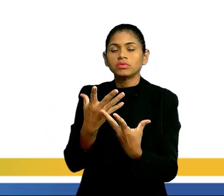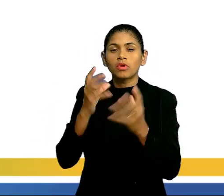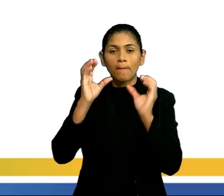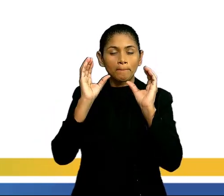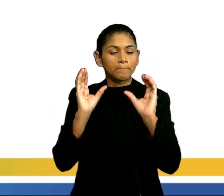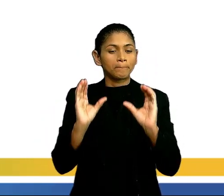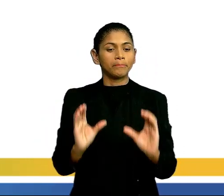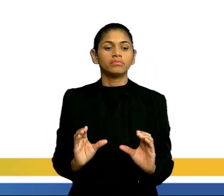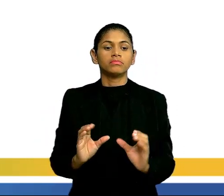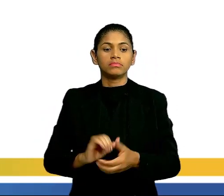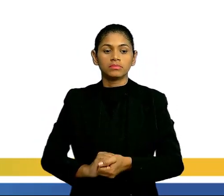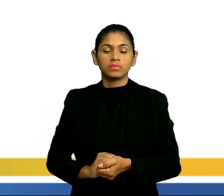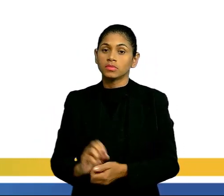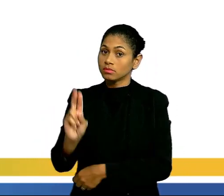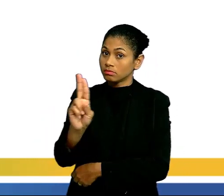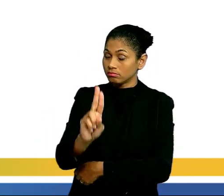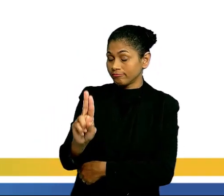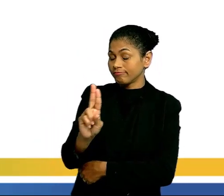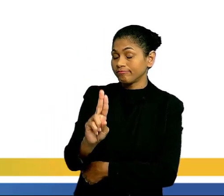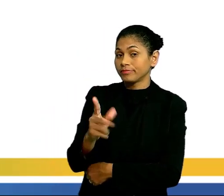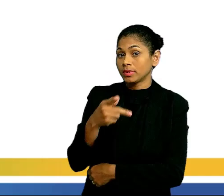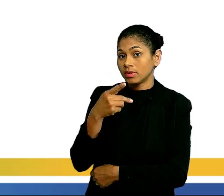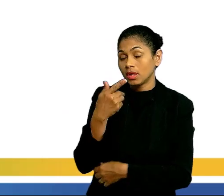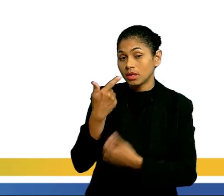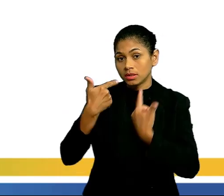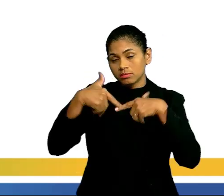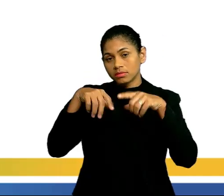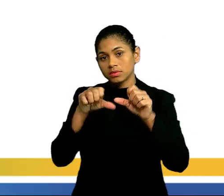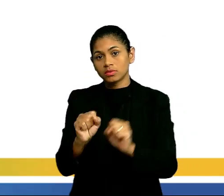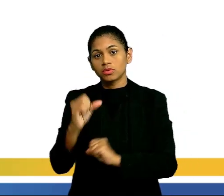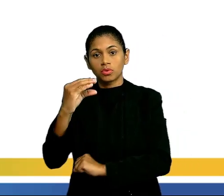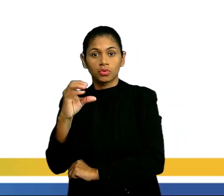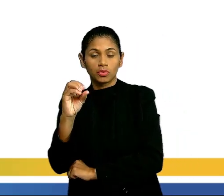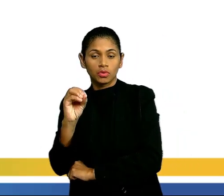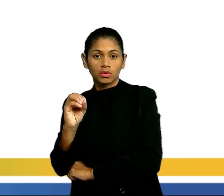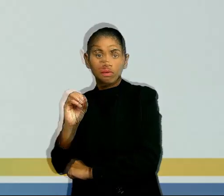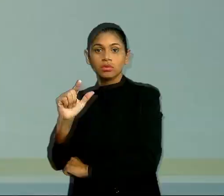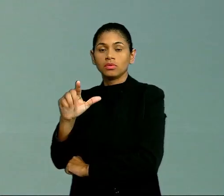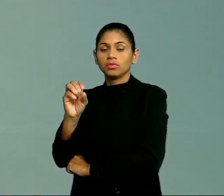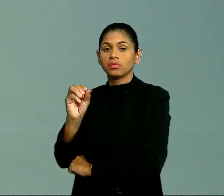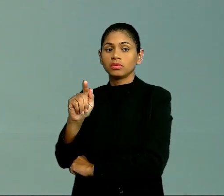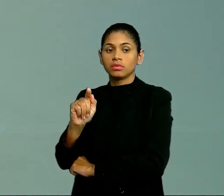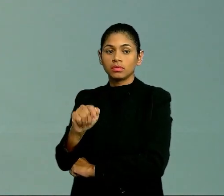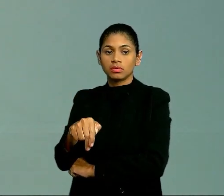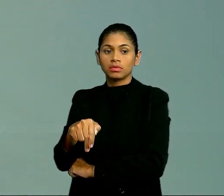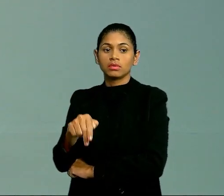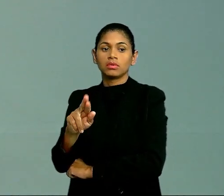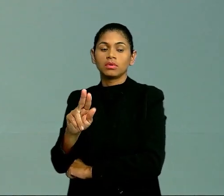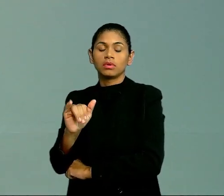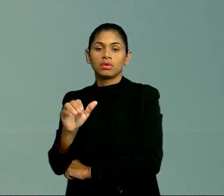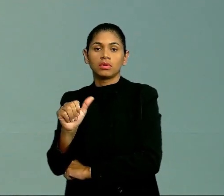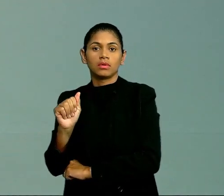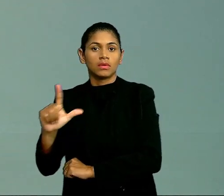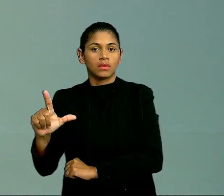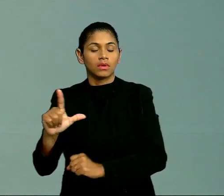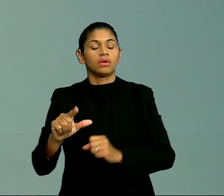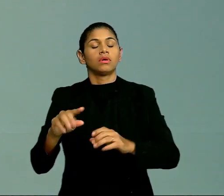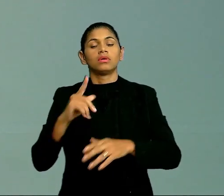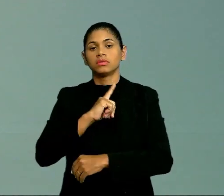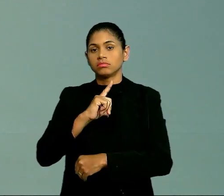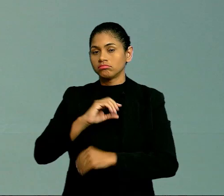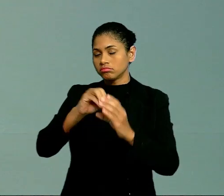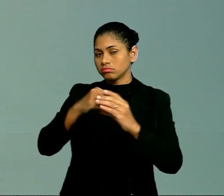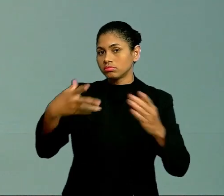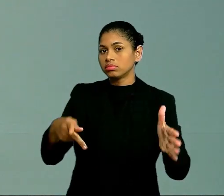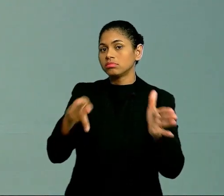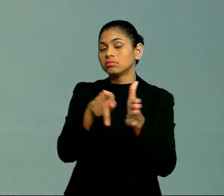Utiliza a linguagem coloquial e os neologismos para compor seu texto. Então, observa aqui que nós temos uma característica